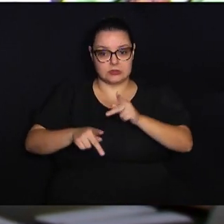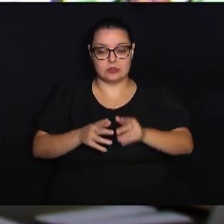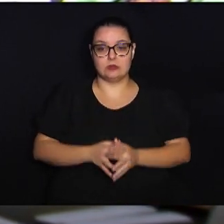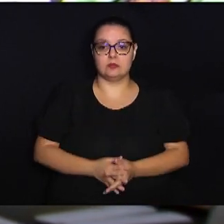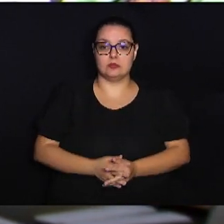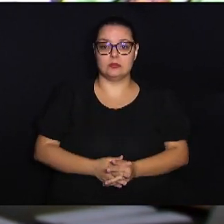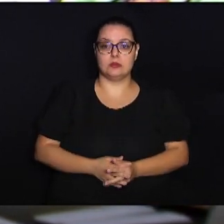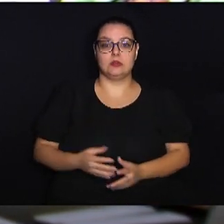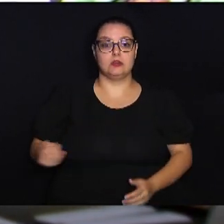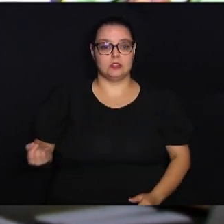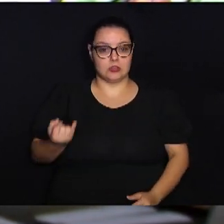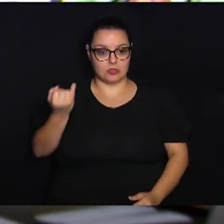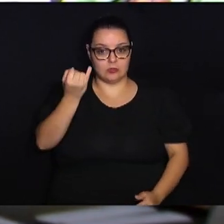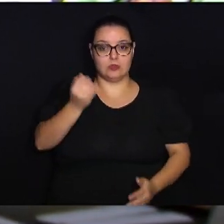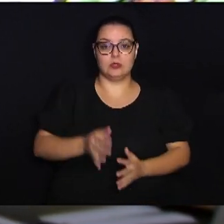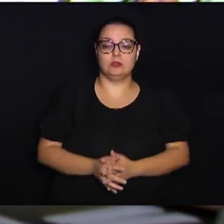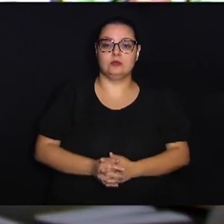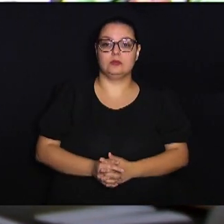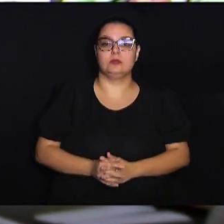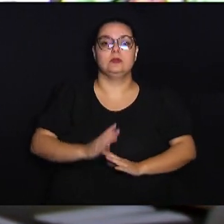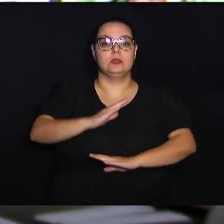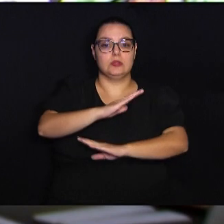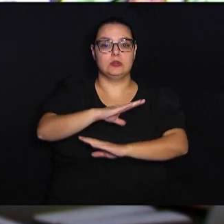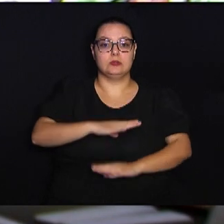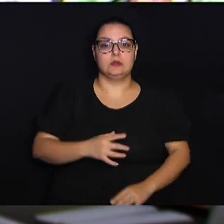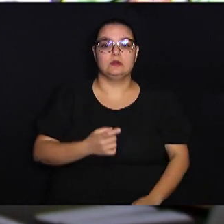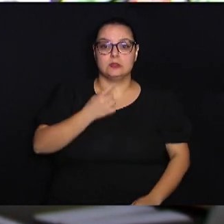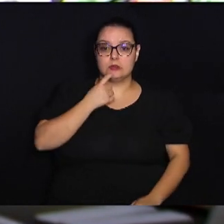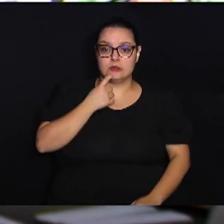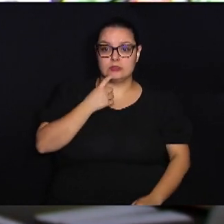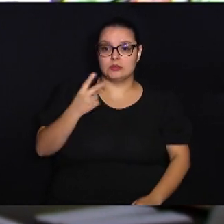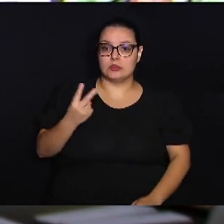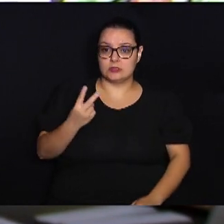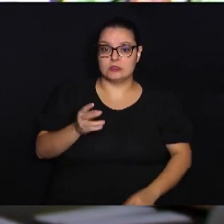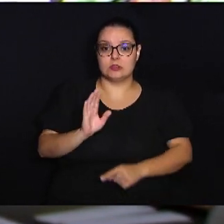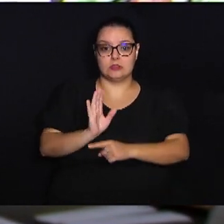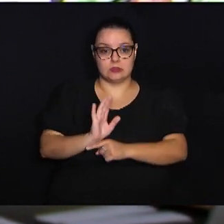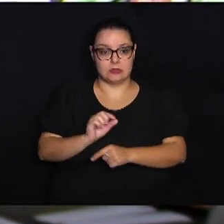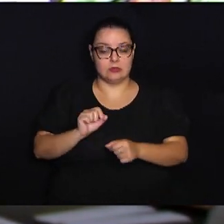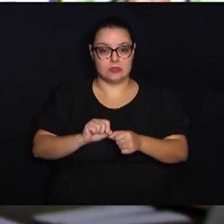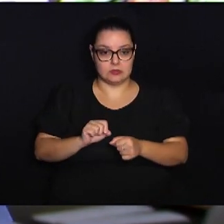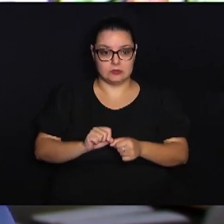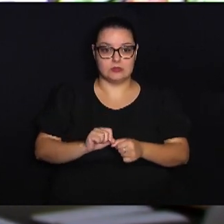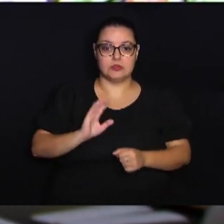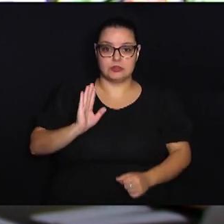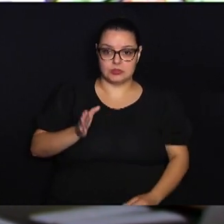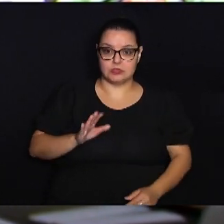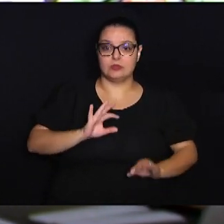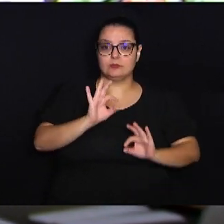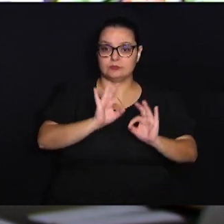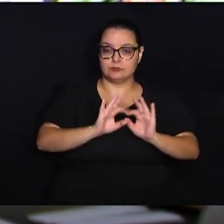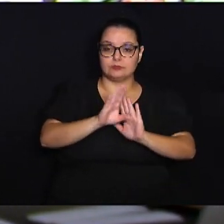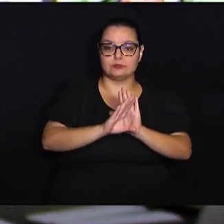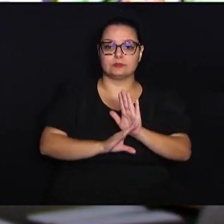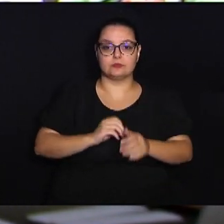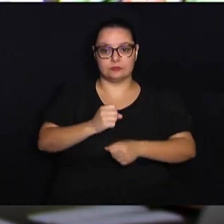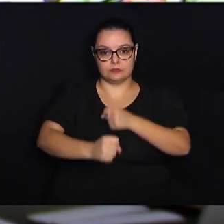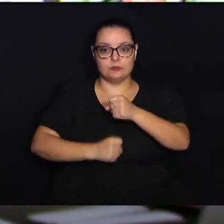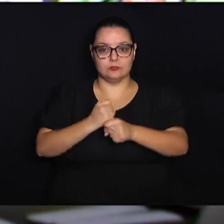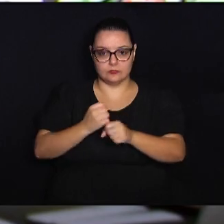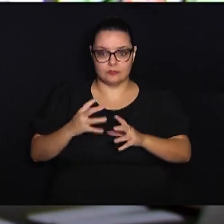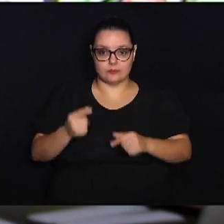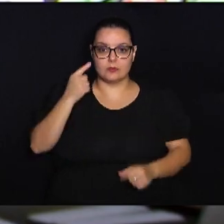para crianças, adolescentes e jovens. Promover e incentivar o desenvolvimento cognitivo e